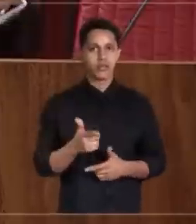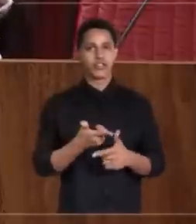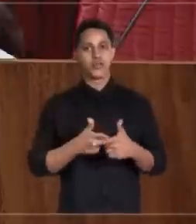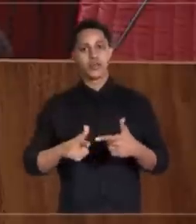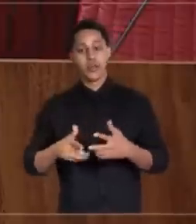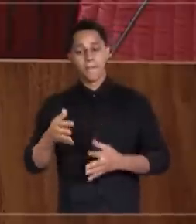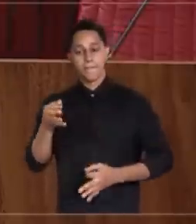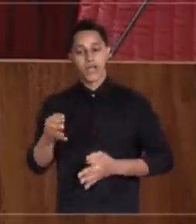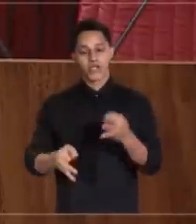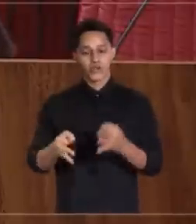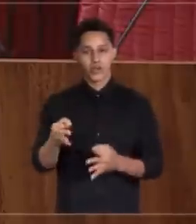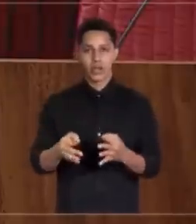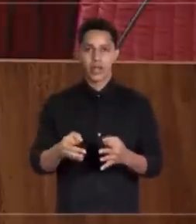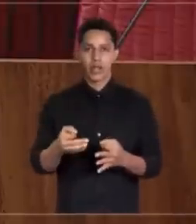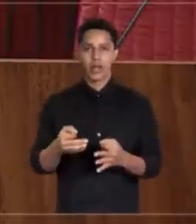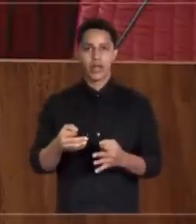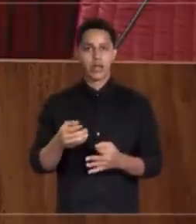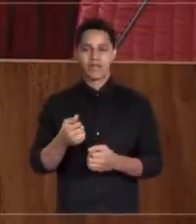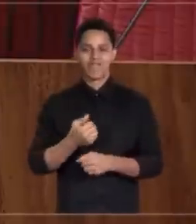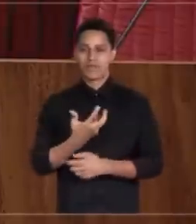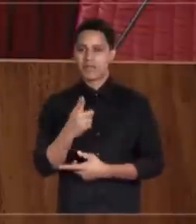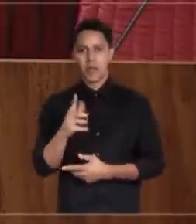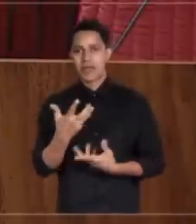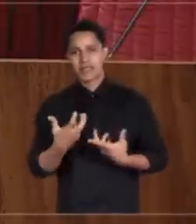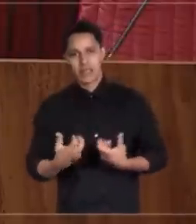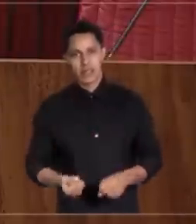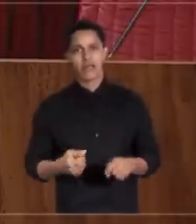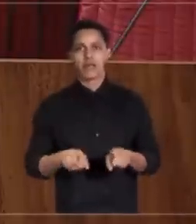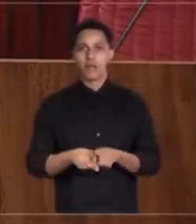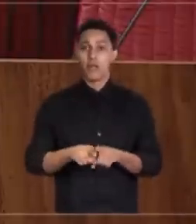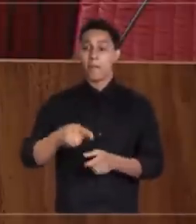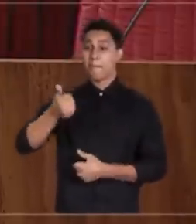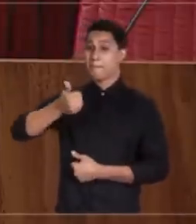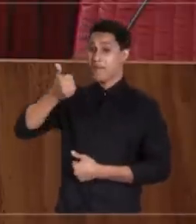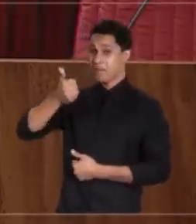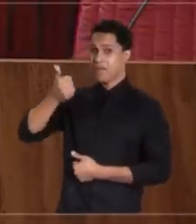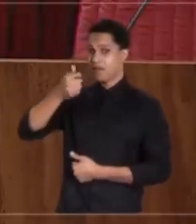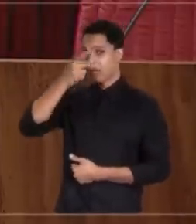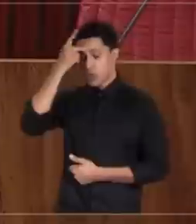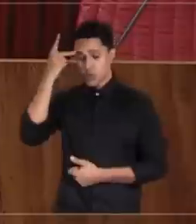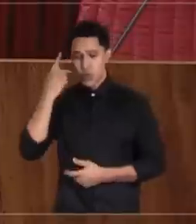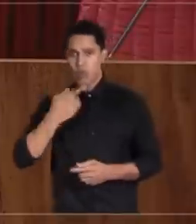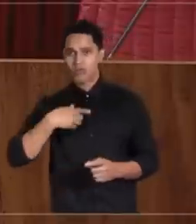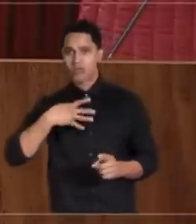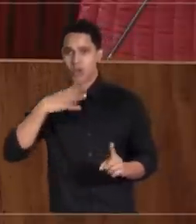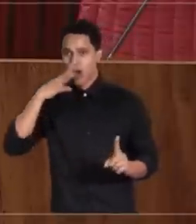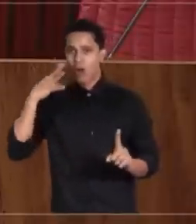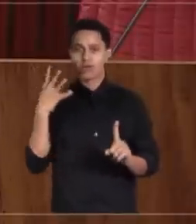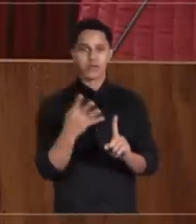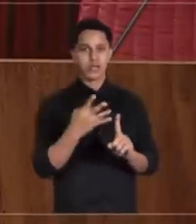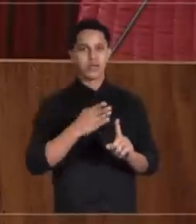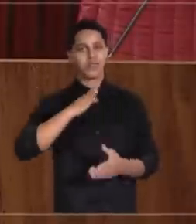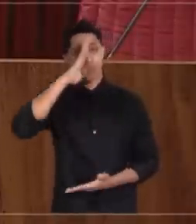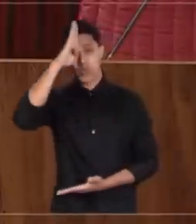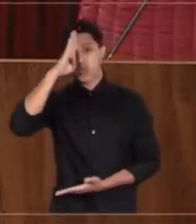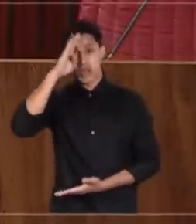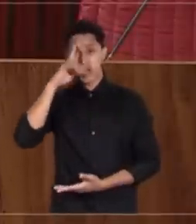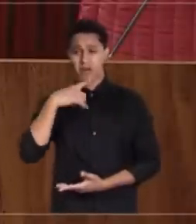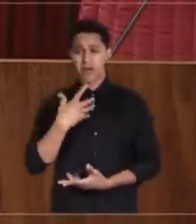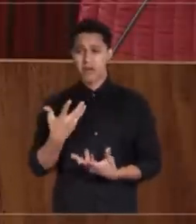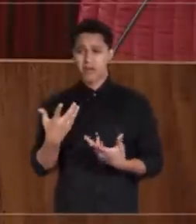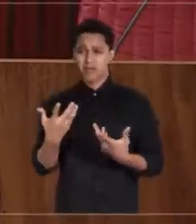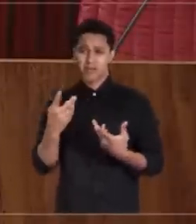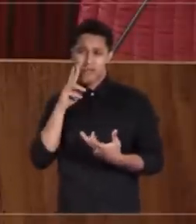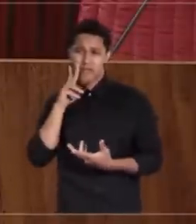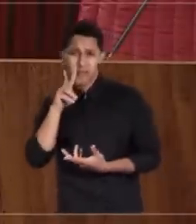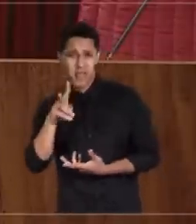julgar improcedente também em relação ao primeiro investigado, Jair Messias Bolsonaro, porquanto não identifico conduta atribuída a